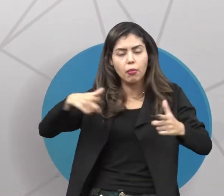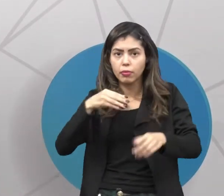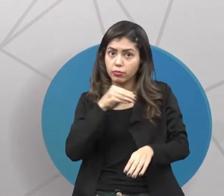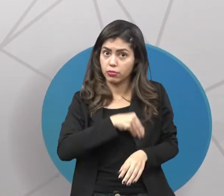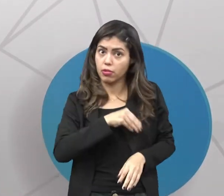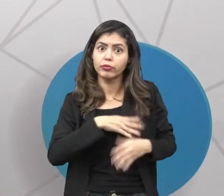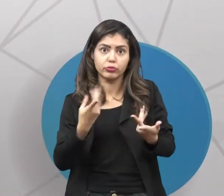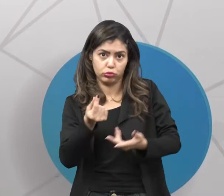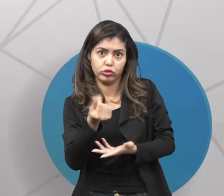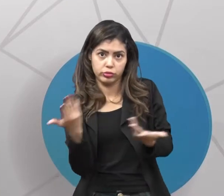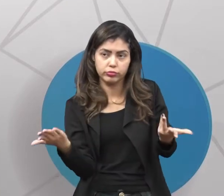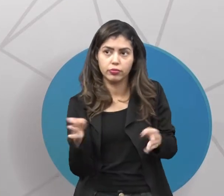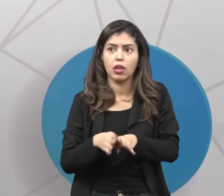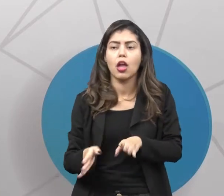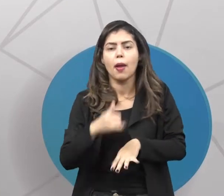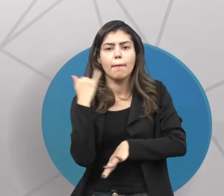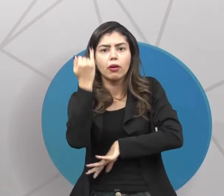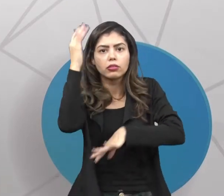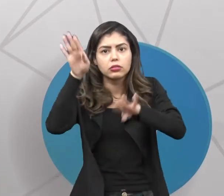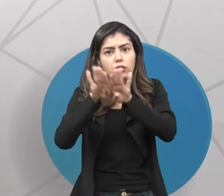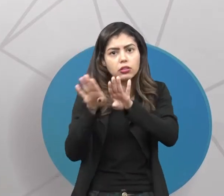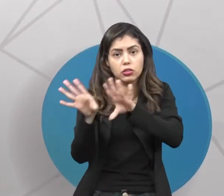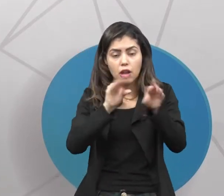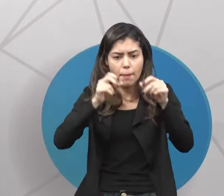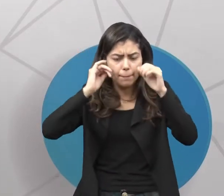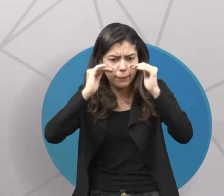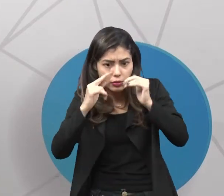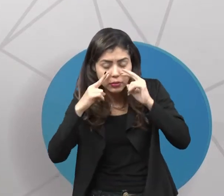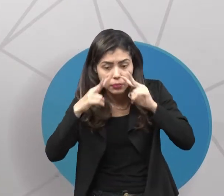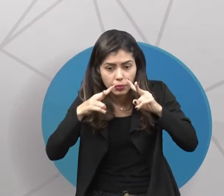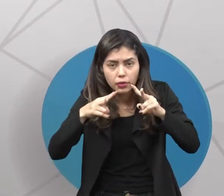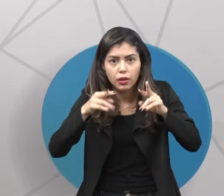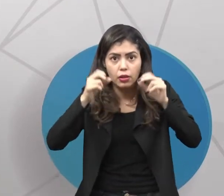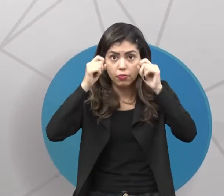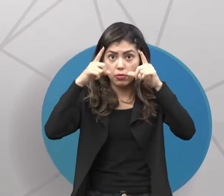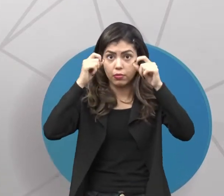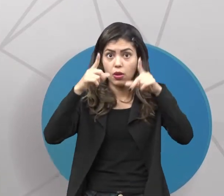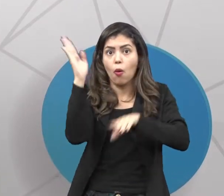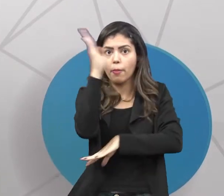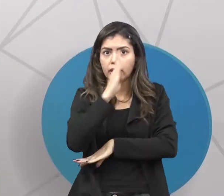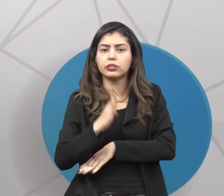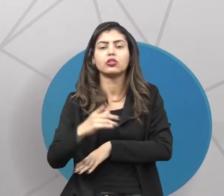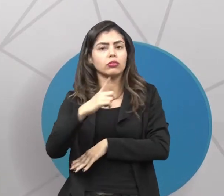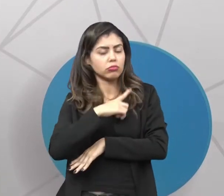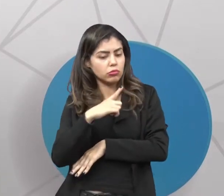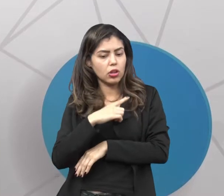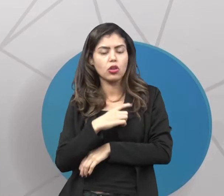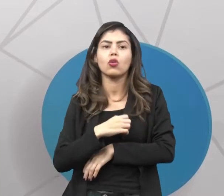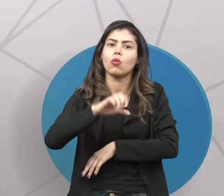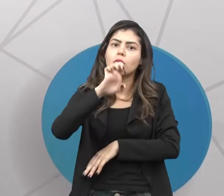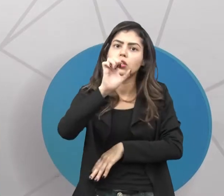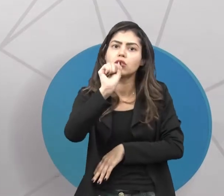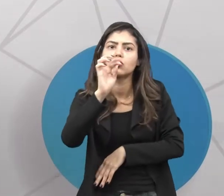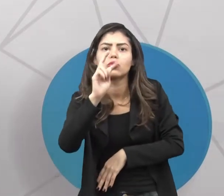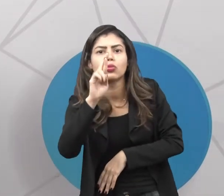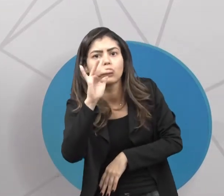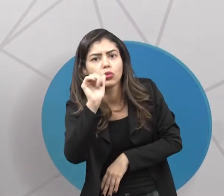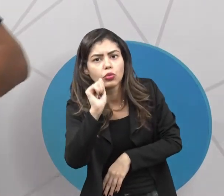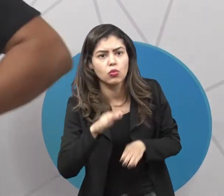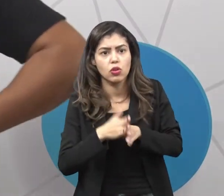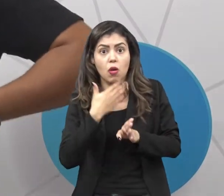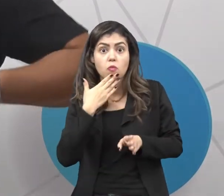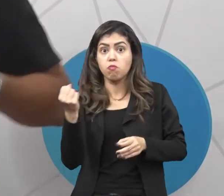muito importante você gravar esse tópico. Brasil tem uma estrutura fundiária concentradora. Eu já